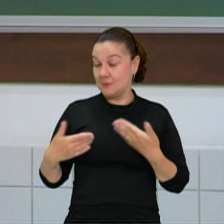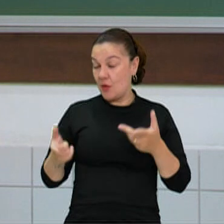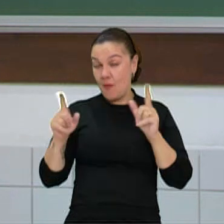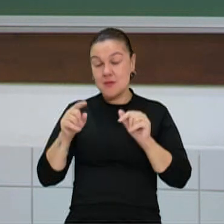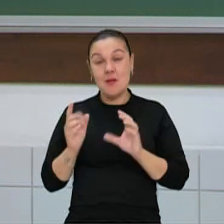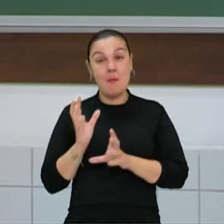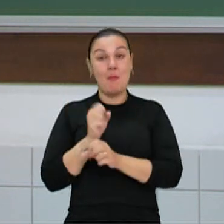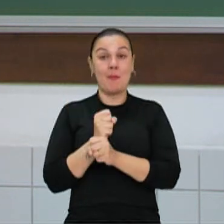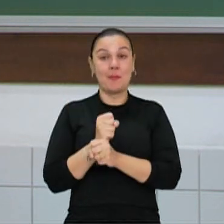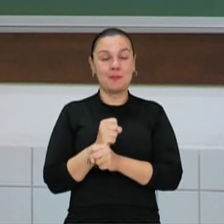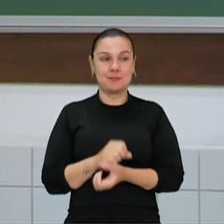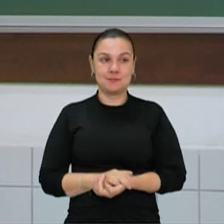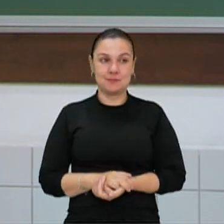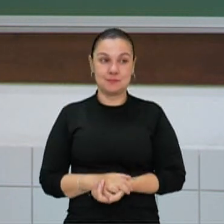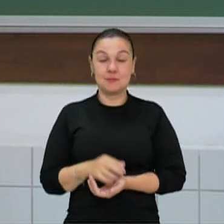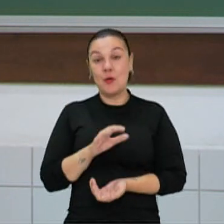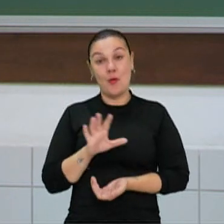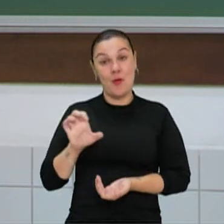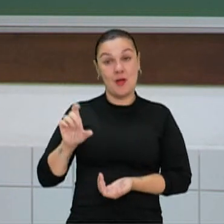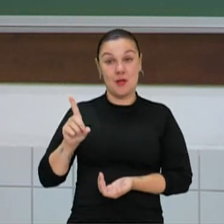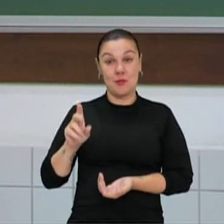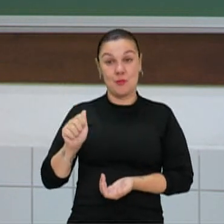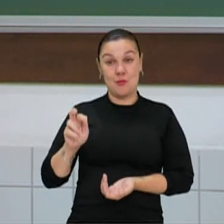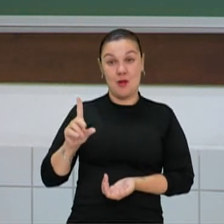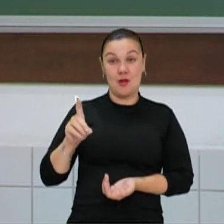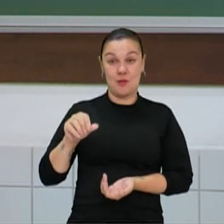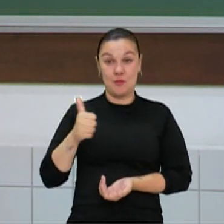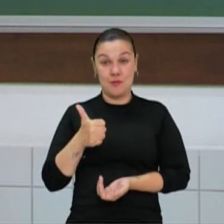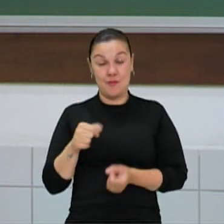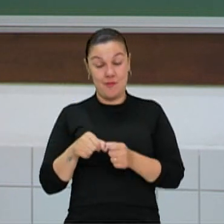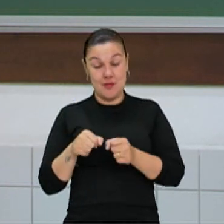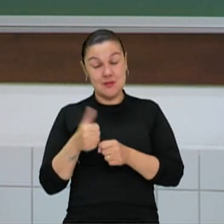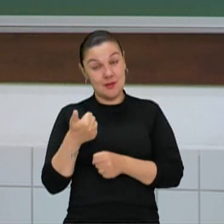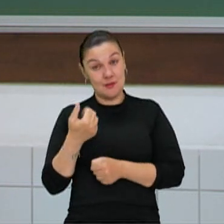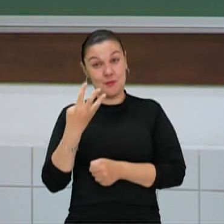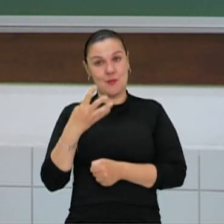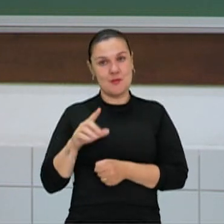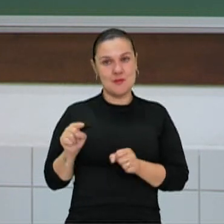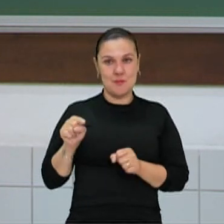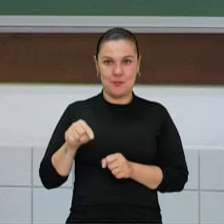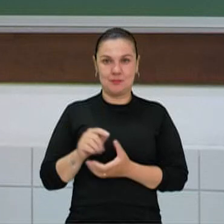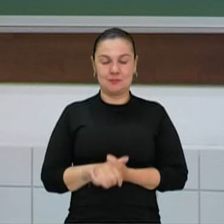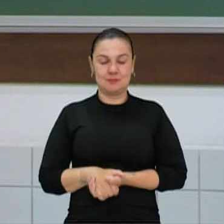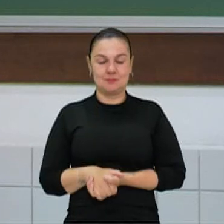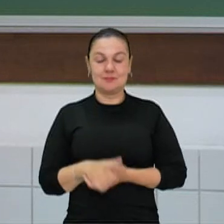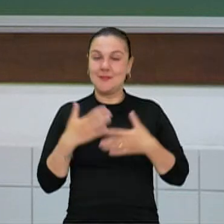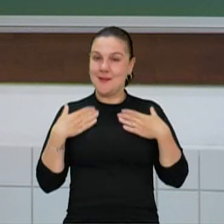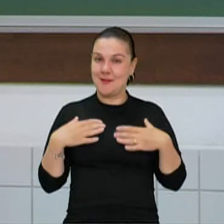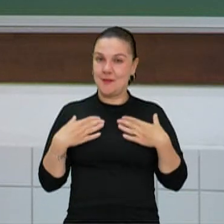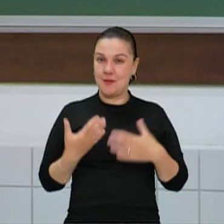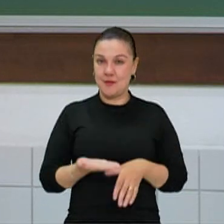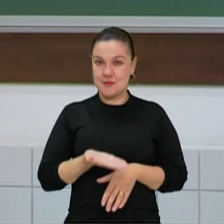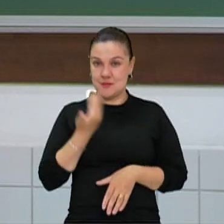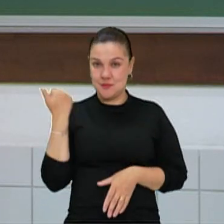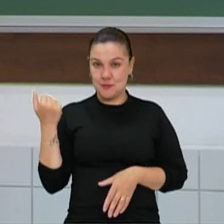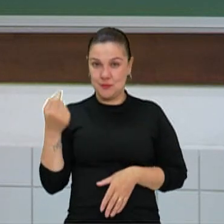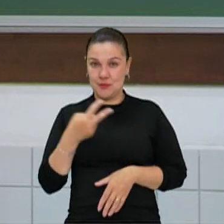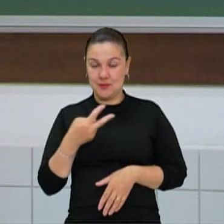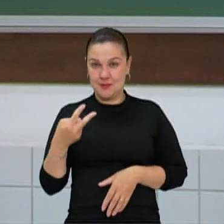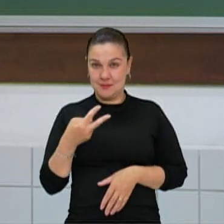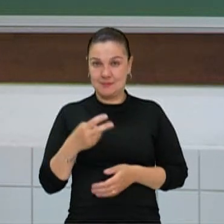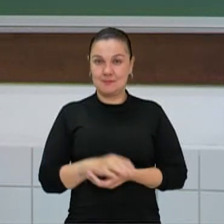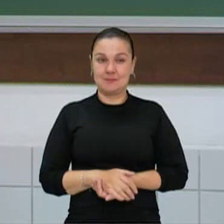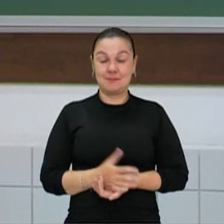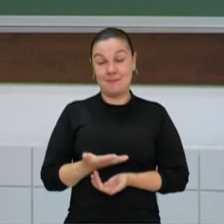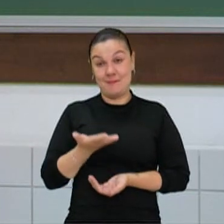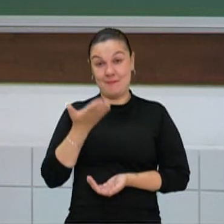né? Então, o Eduardo fez uma média de 14 pontos. Tranquilo? Bem tranquilo mesmo? Vamos para o nosso exercício